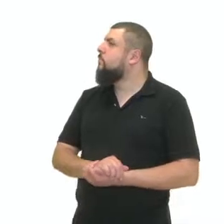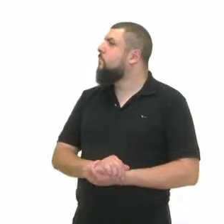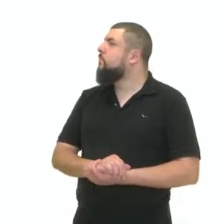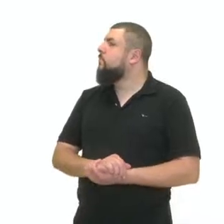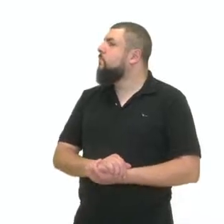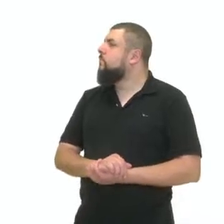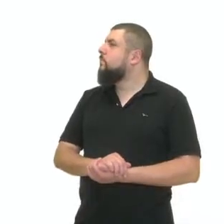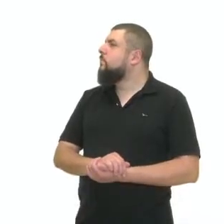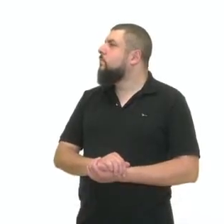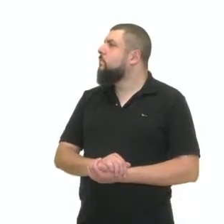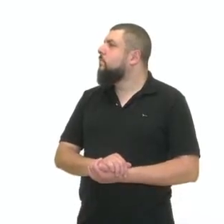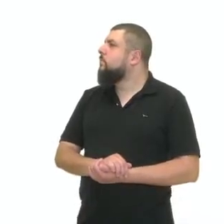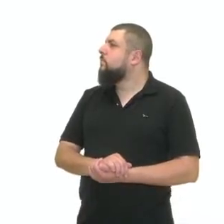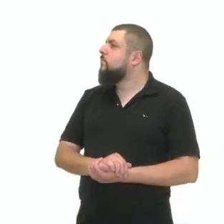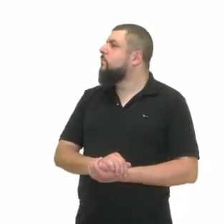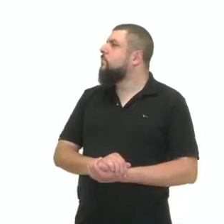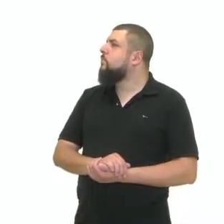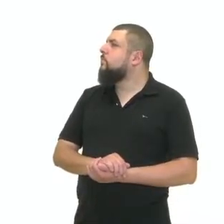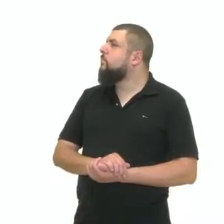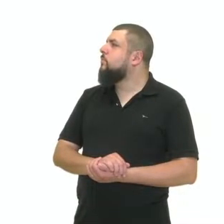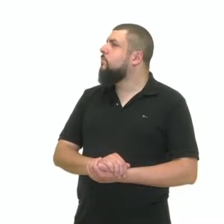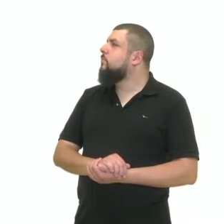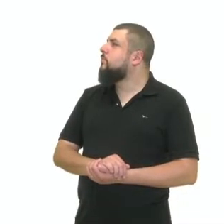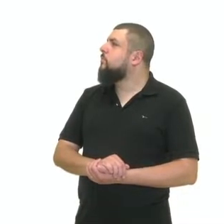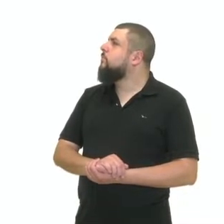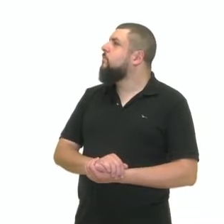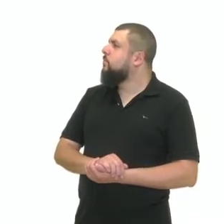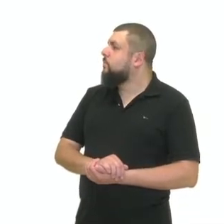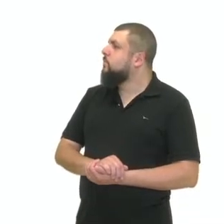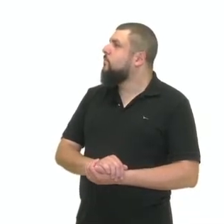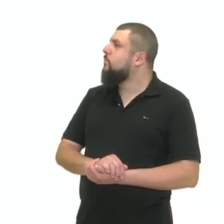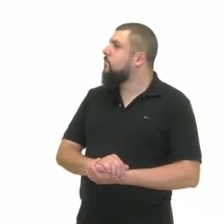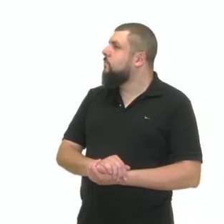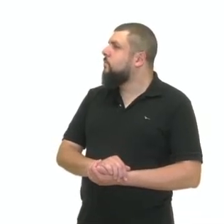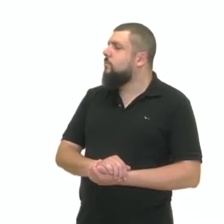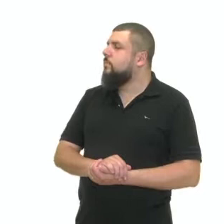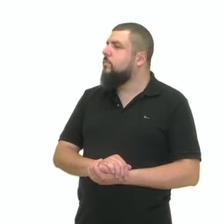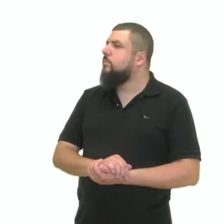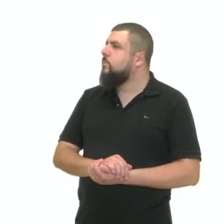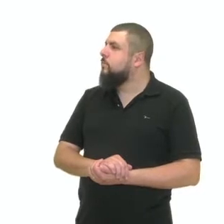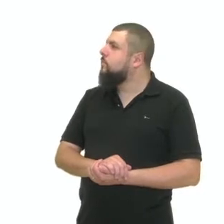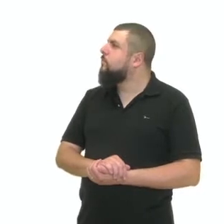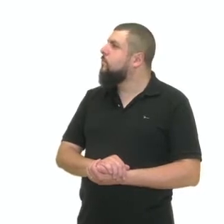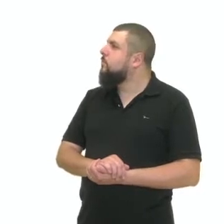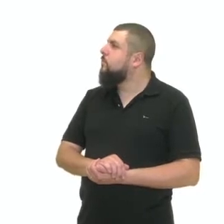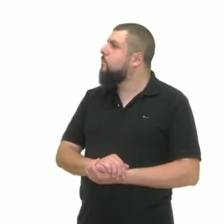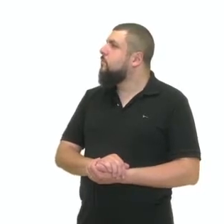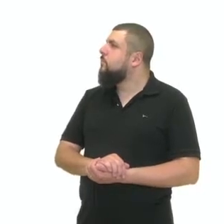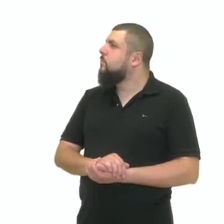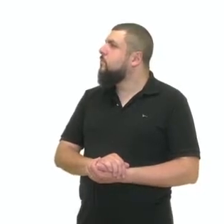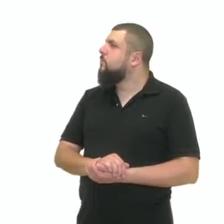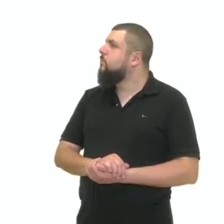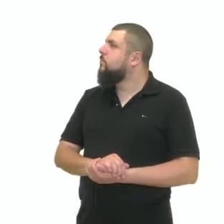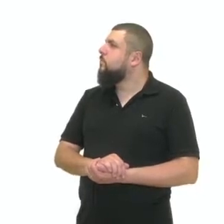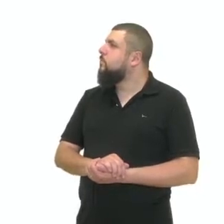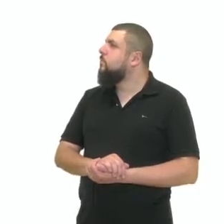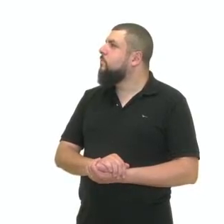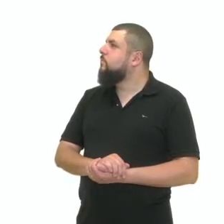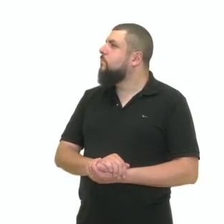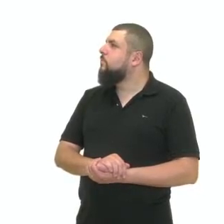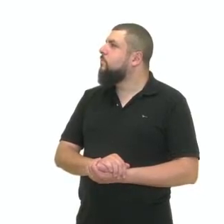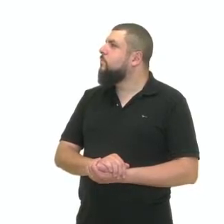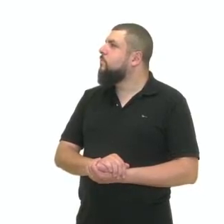rua estão mobilizadas desde a queda acentuada nos termômetros. Em que pese o esforço comovente de voluntários,